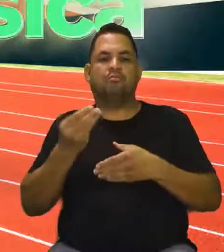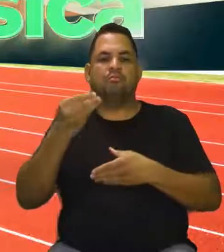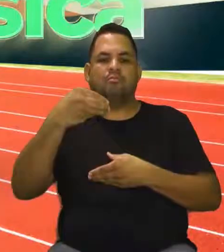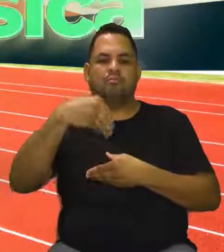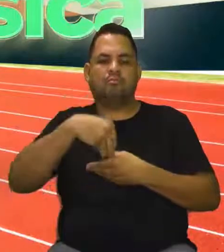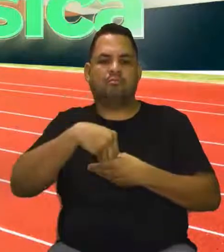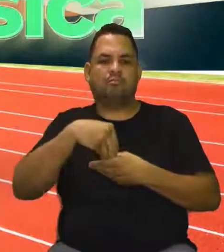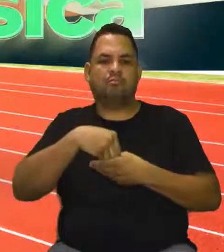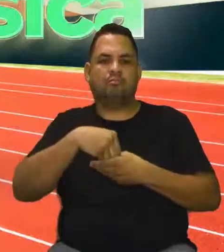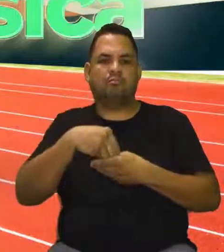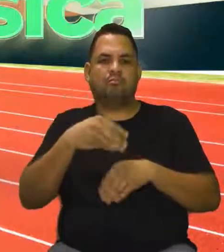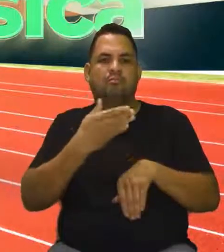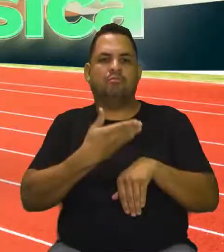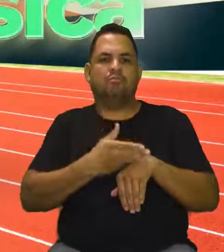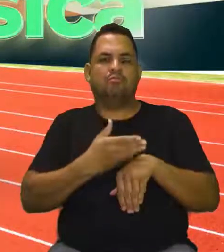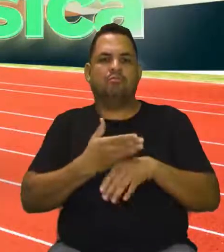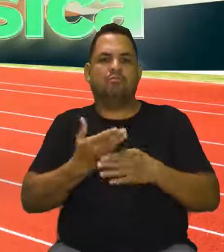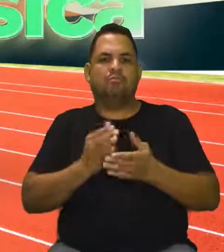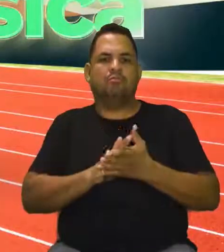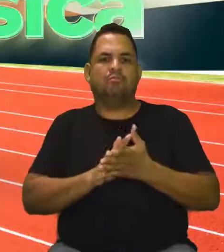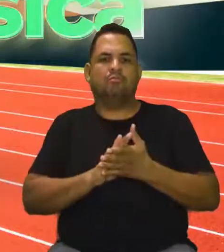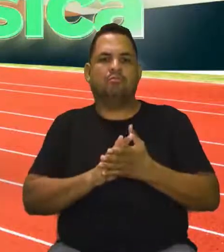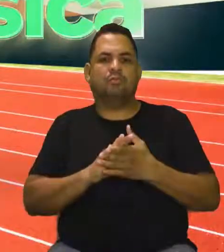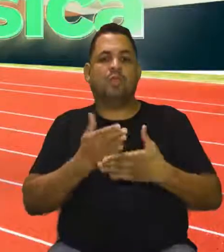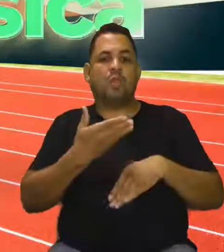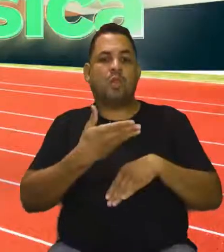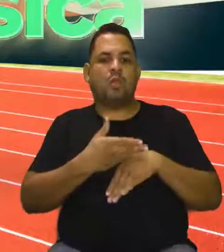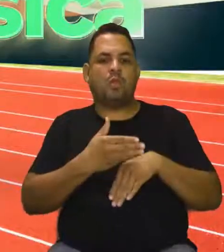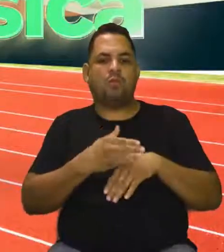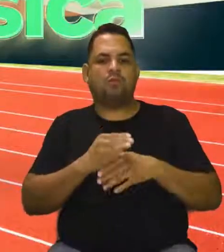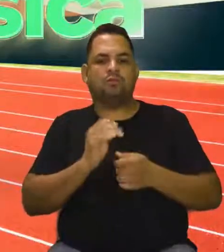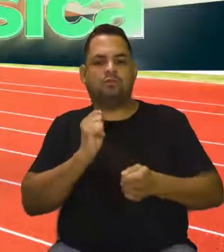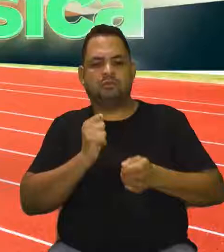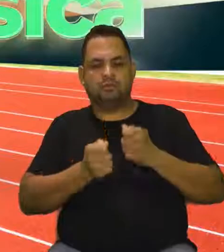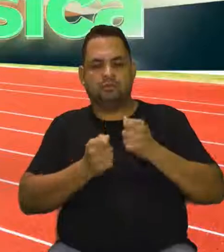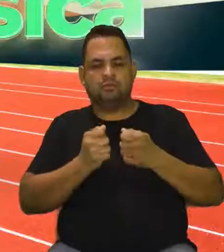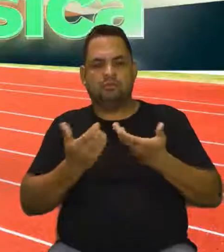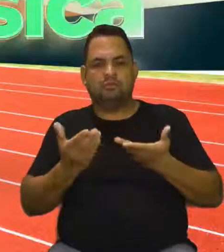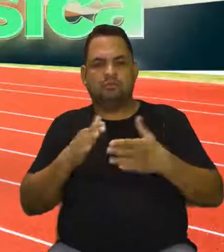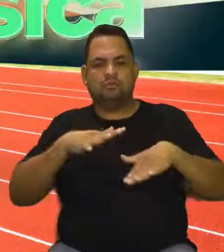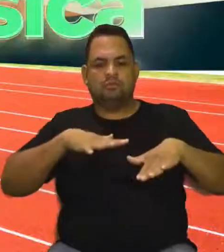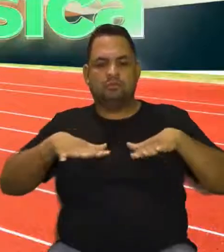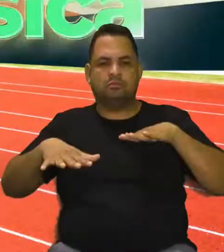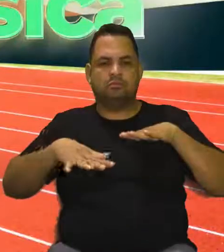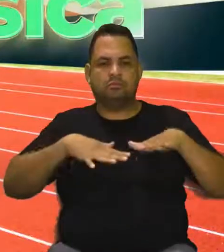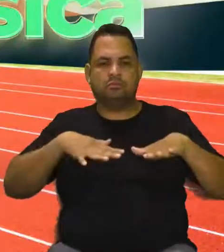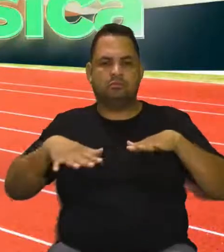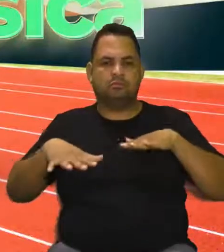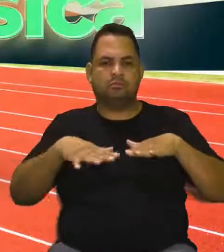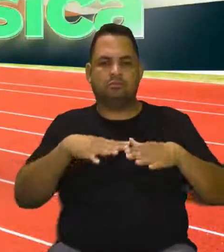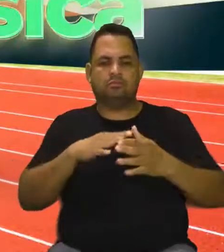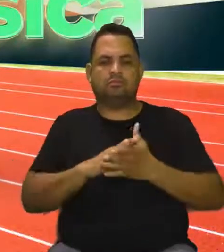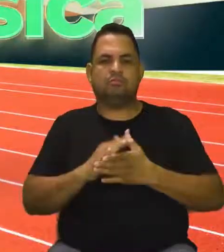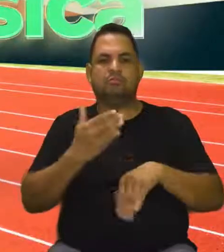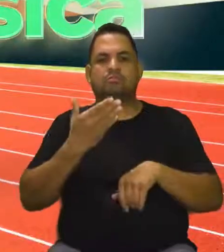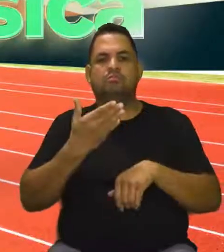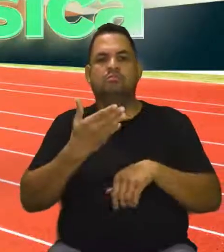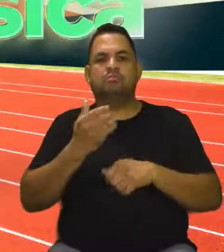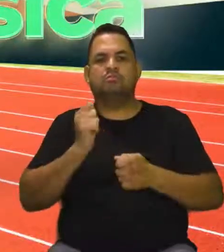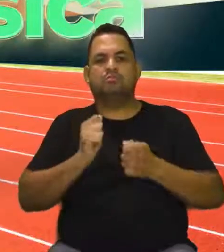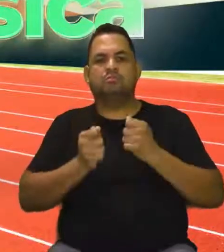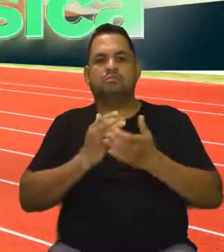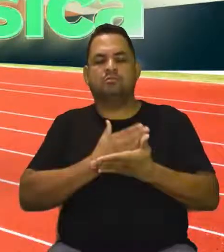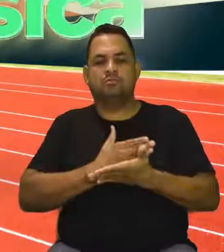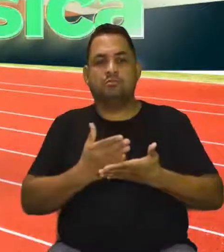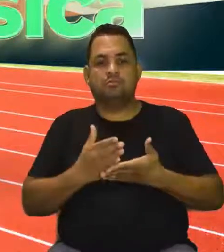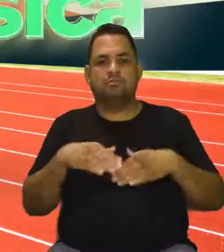do treinamento funcional são os exercícios funcionais, movimentos funcionais. E agora você vai